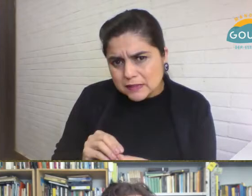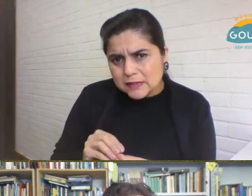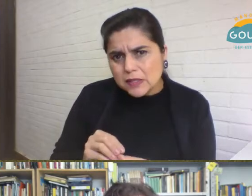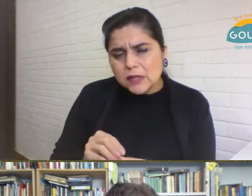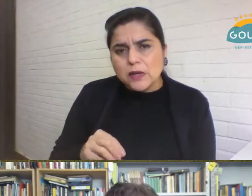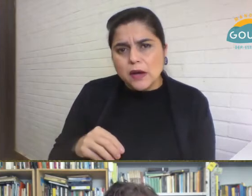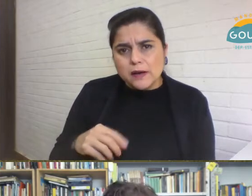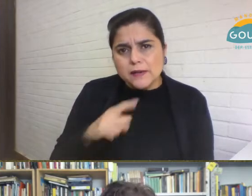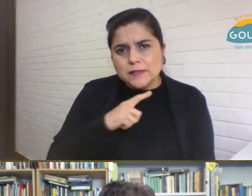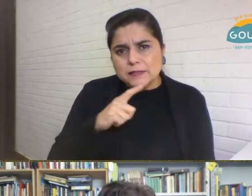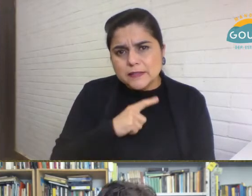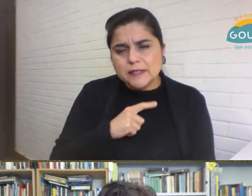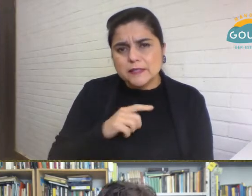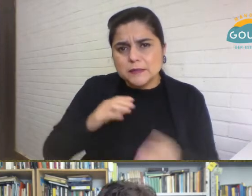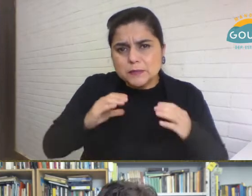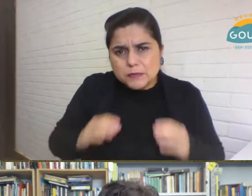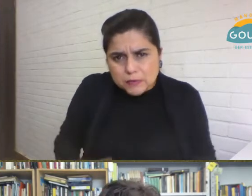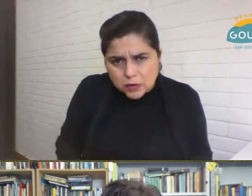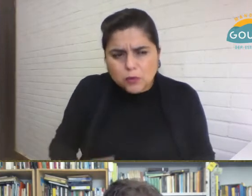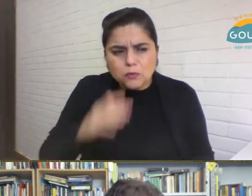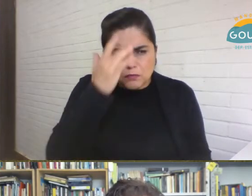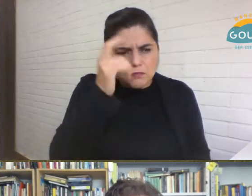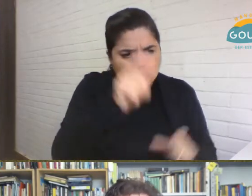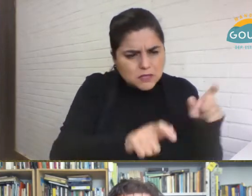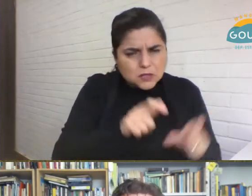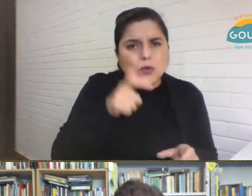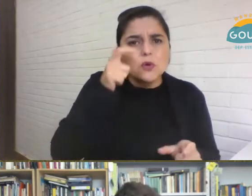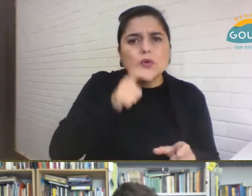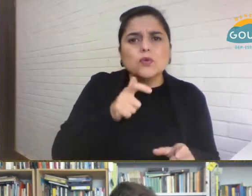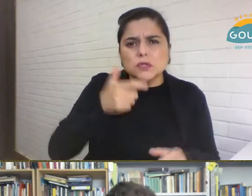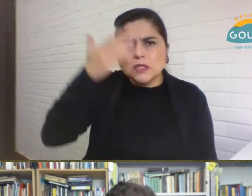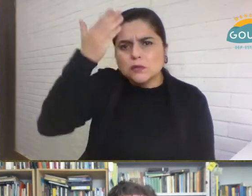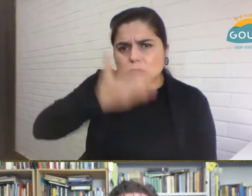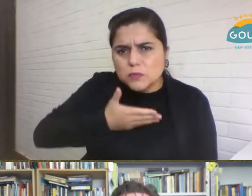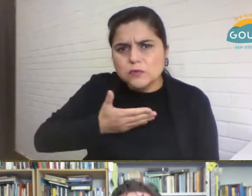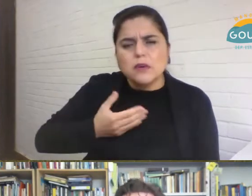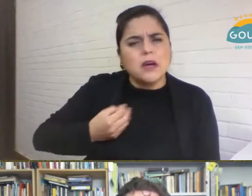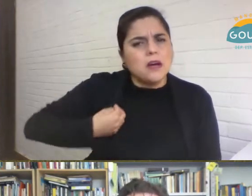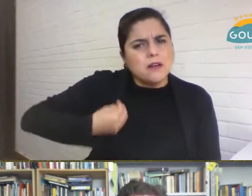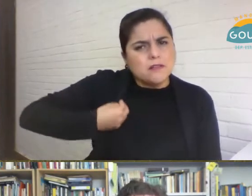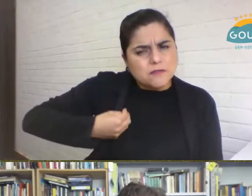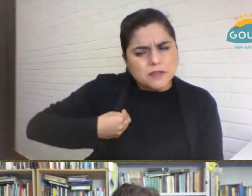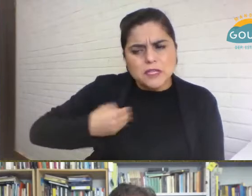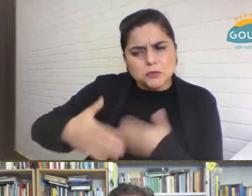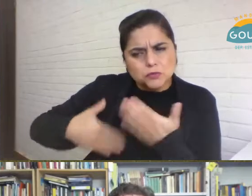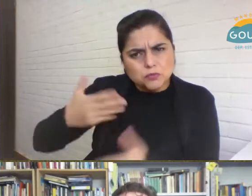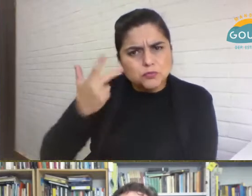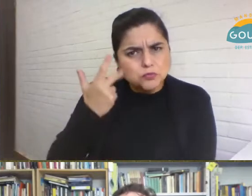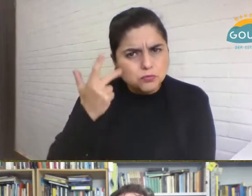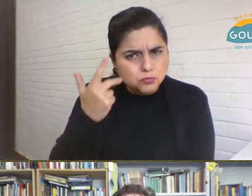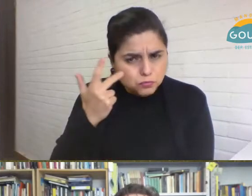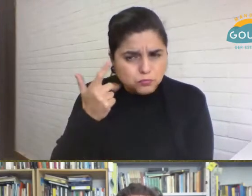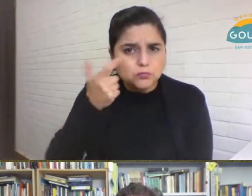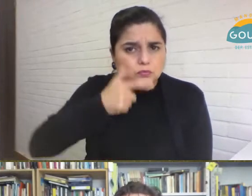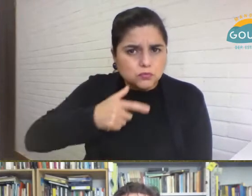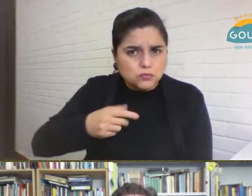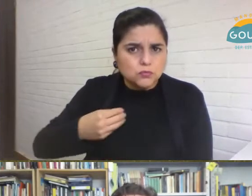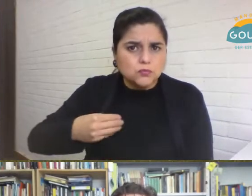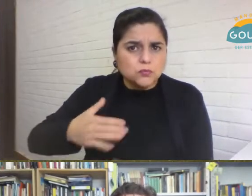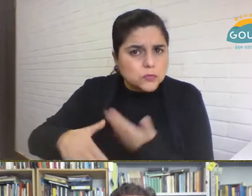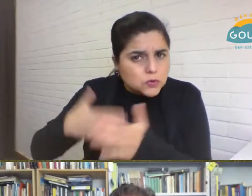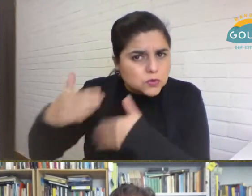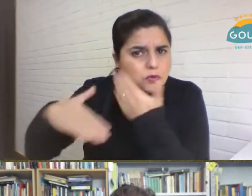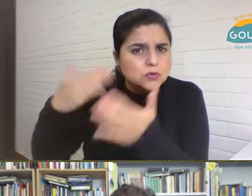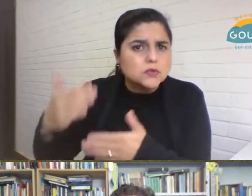cidadãos funcionais, capazes de levar a sua vida, enfim, de manter as